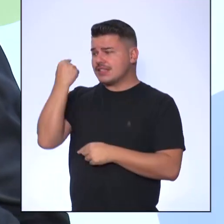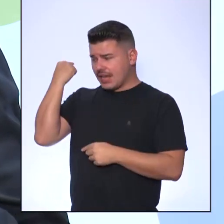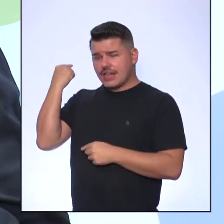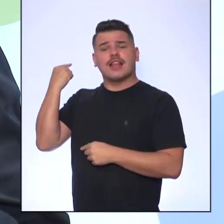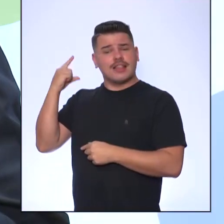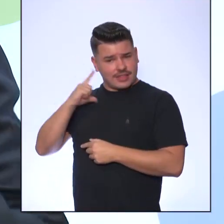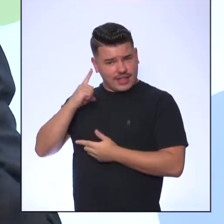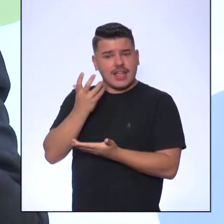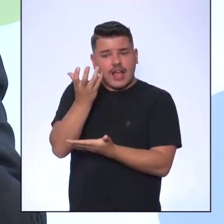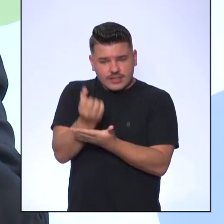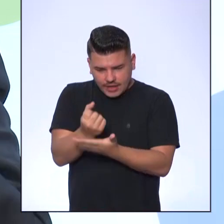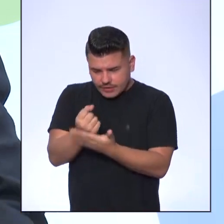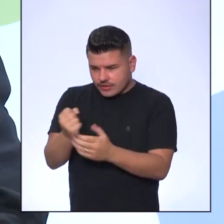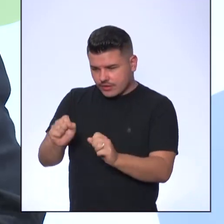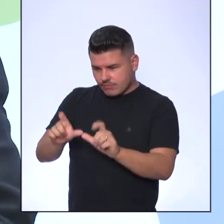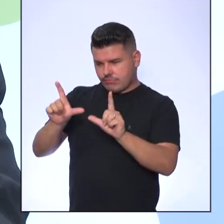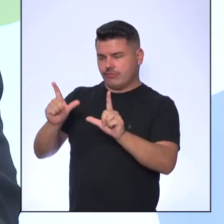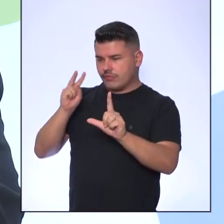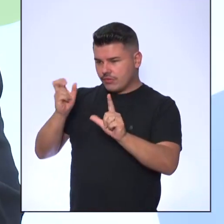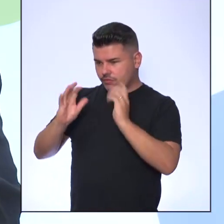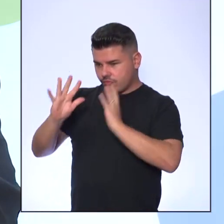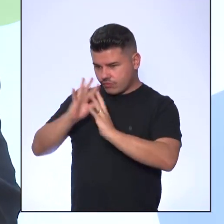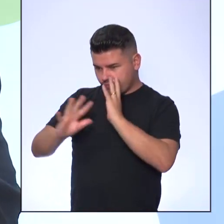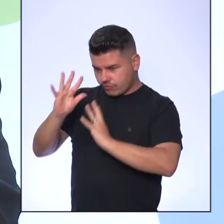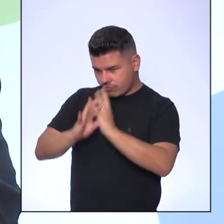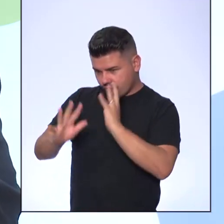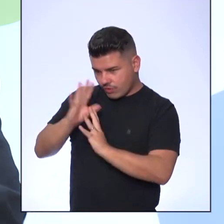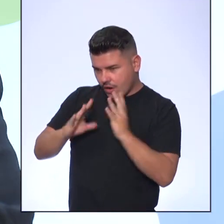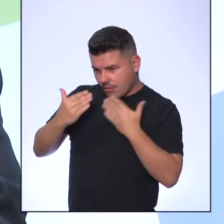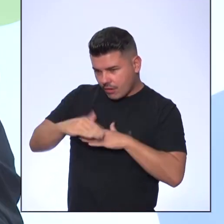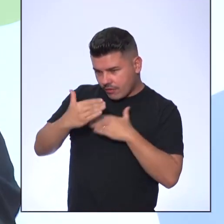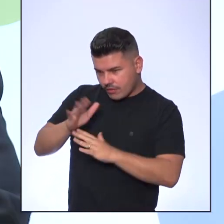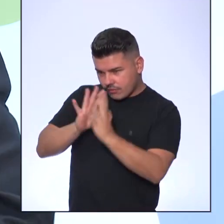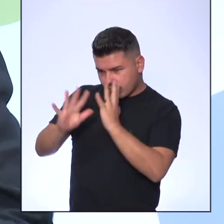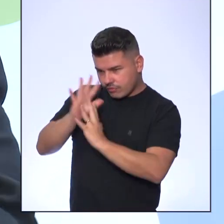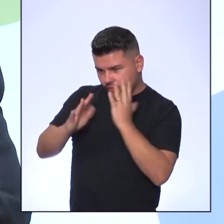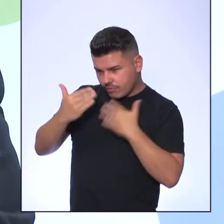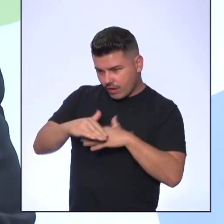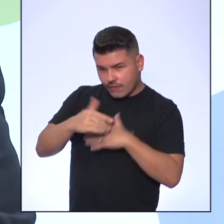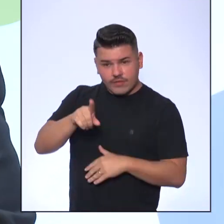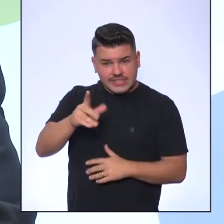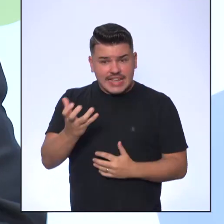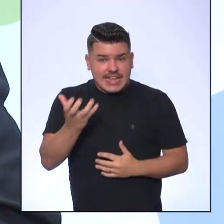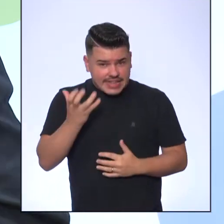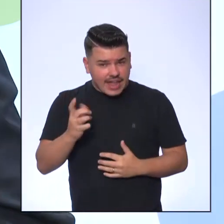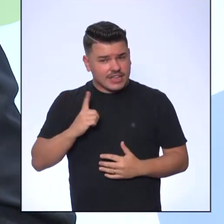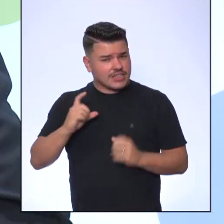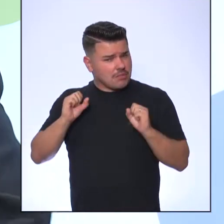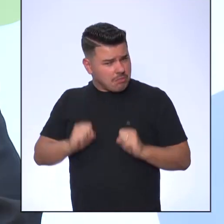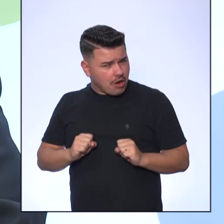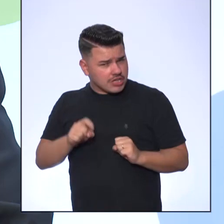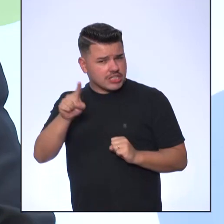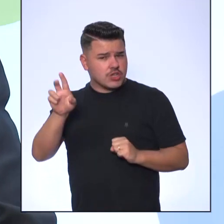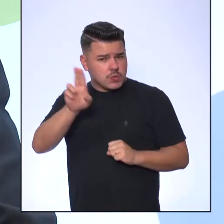está disponibilizado, realmente muito bacana. E para você que precisa, também quer ter o direito de poder